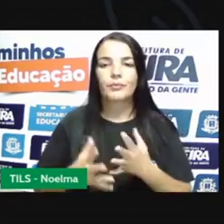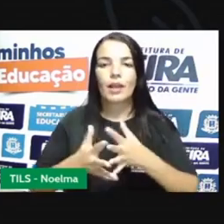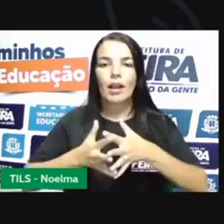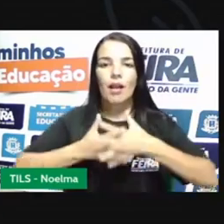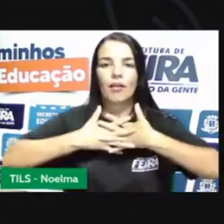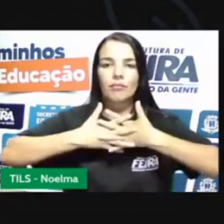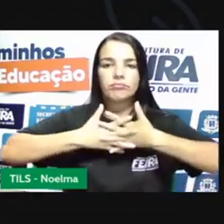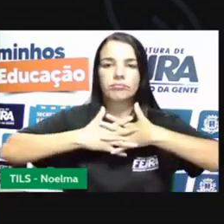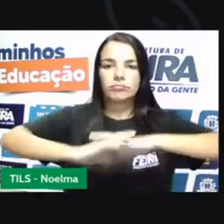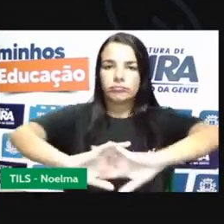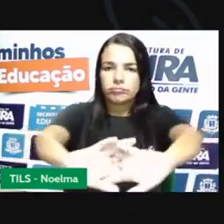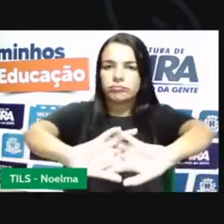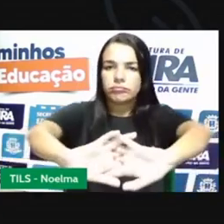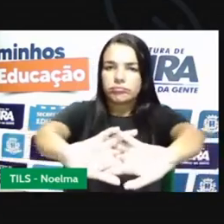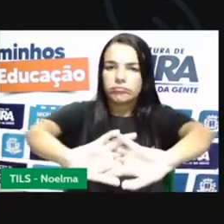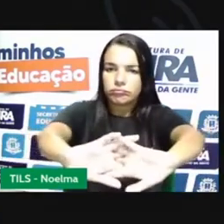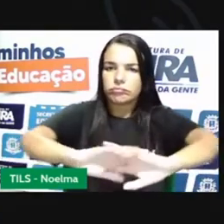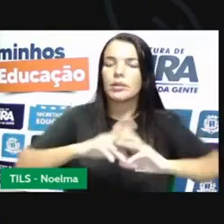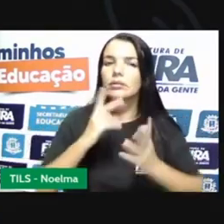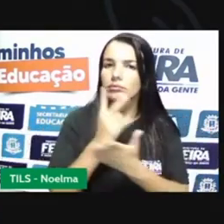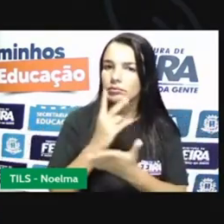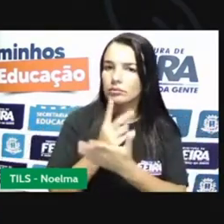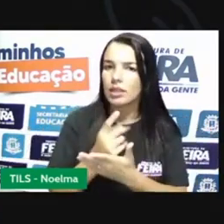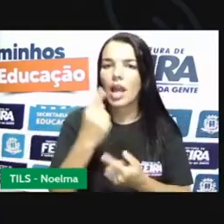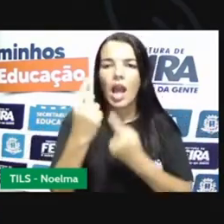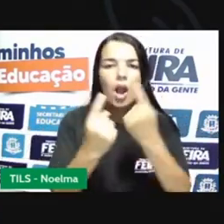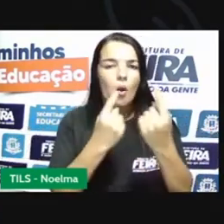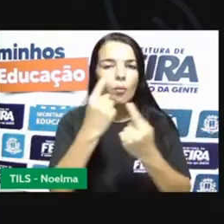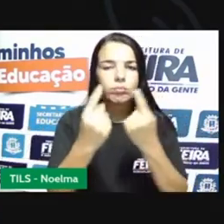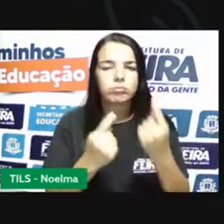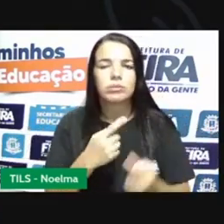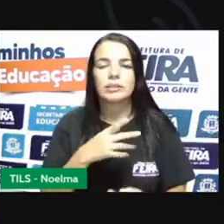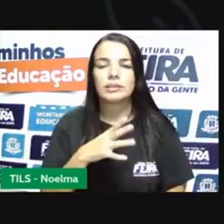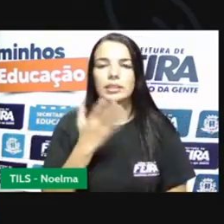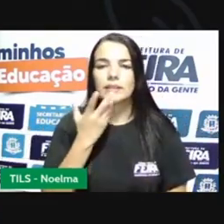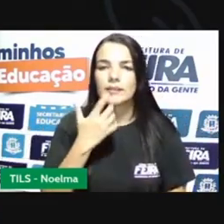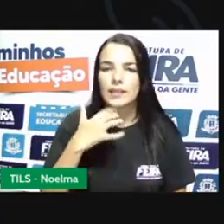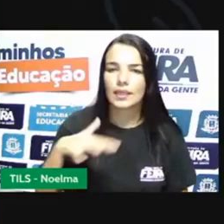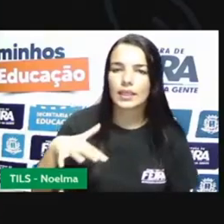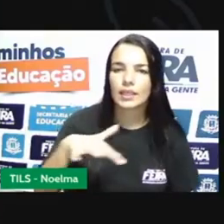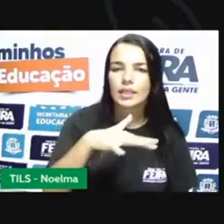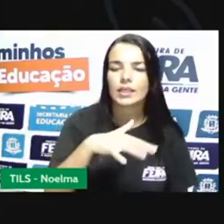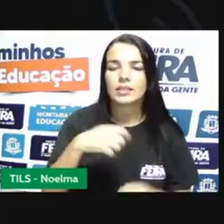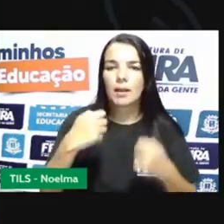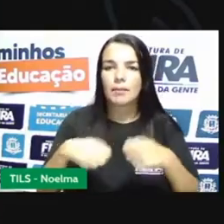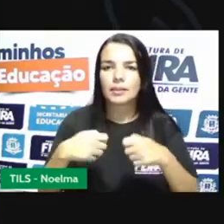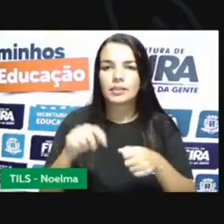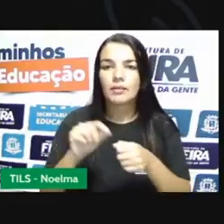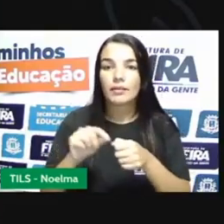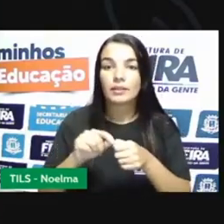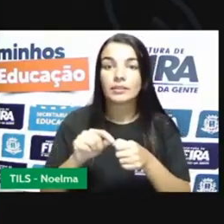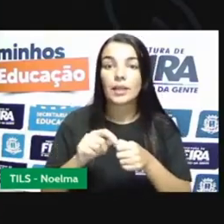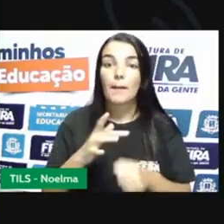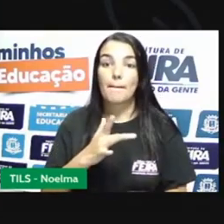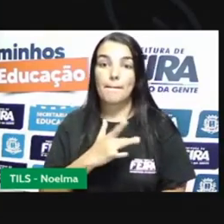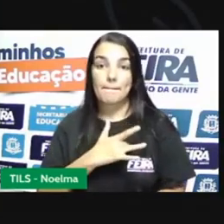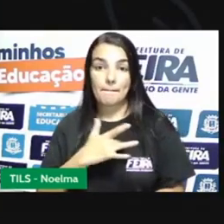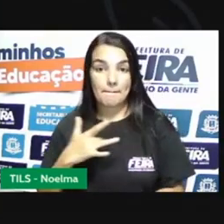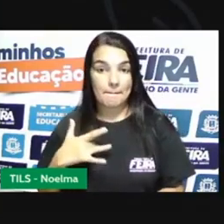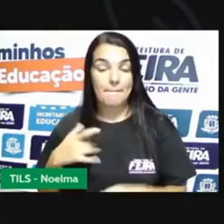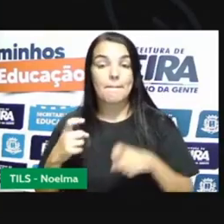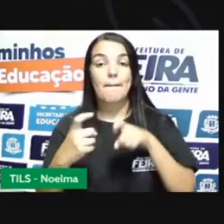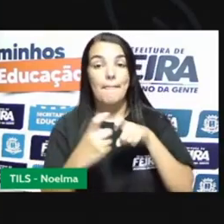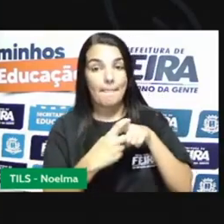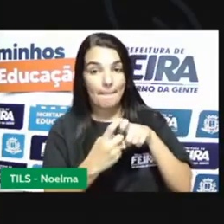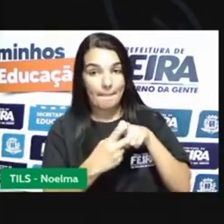alongamento. Algumas crianças, elas precisam passar por um médico para analisar a questão da saúde, que tipo de